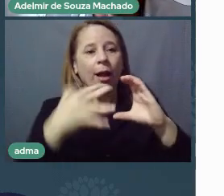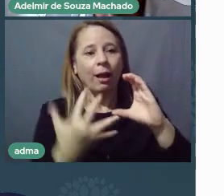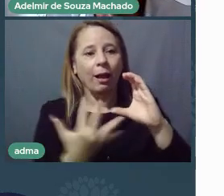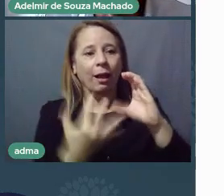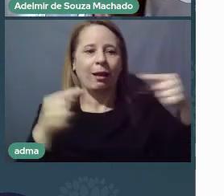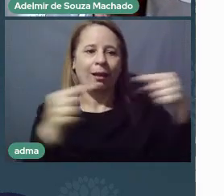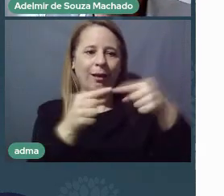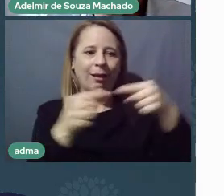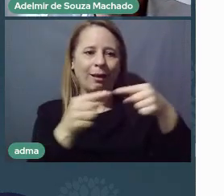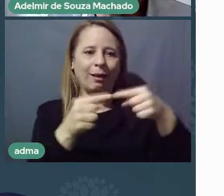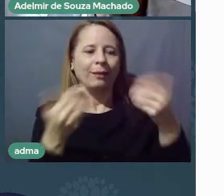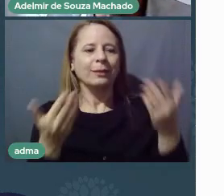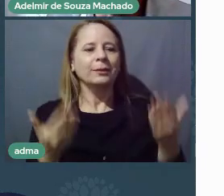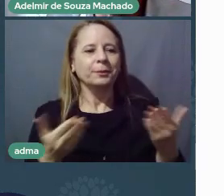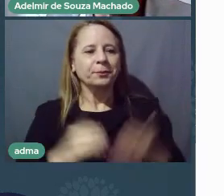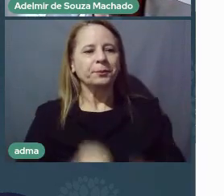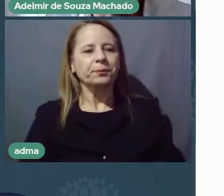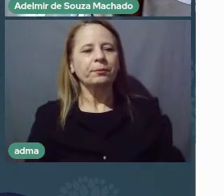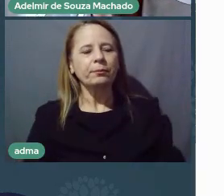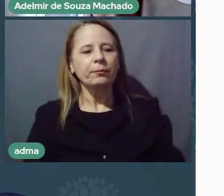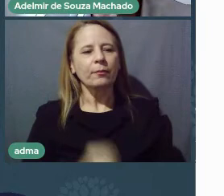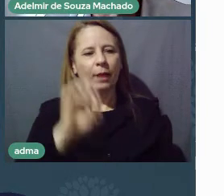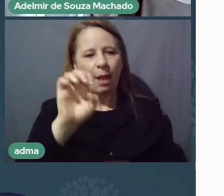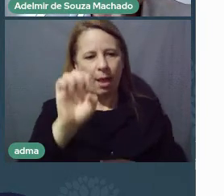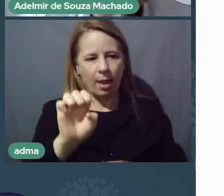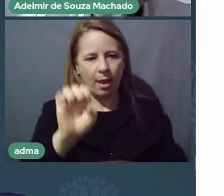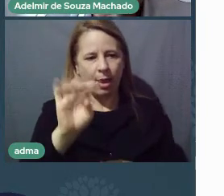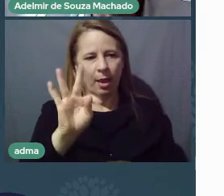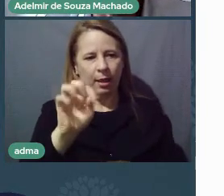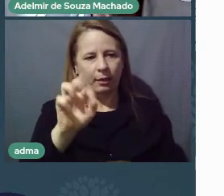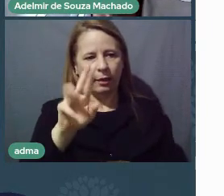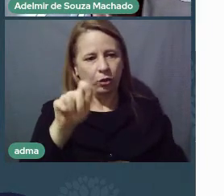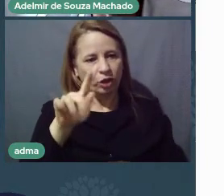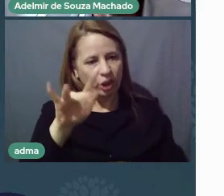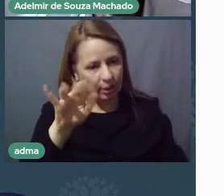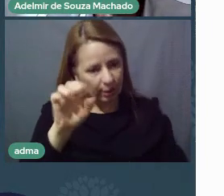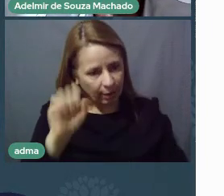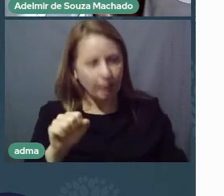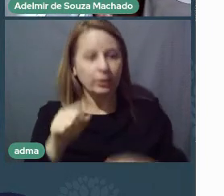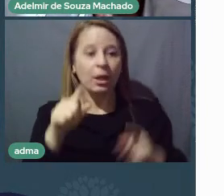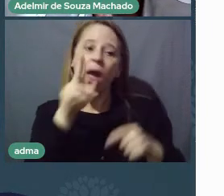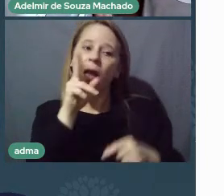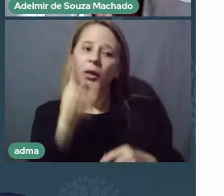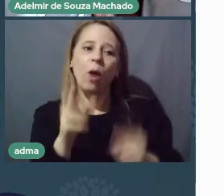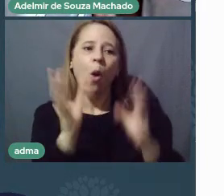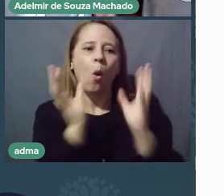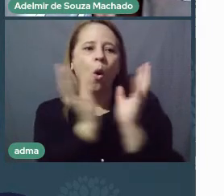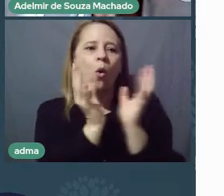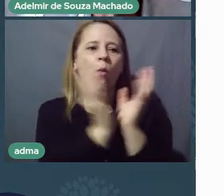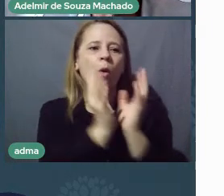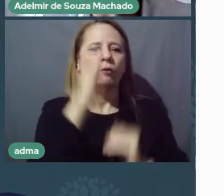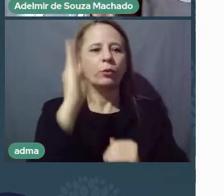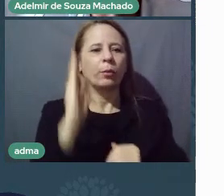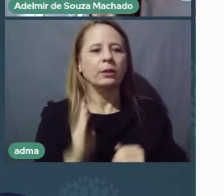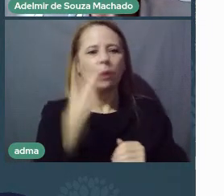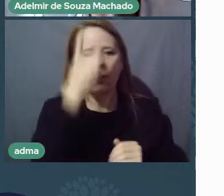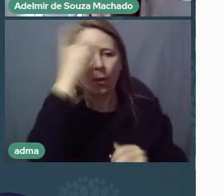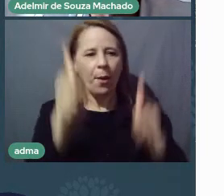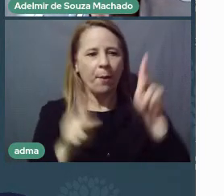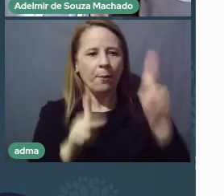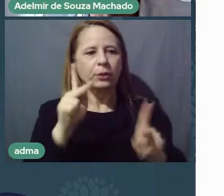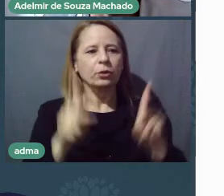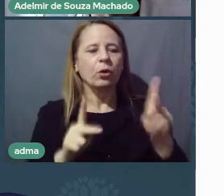Imagine que a heterogeneidade da asma é como se fosse o povo brasileiro. Aqui a gente acha de todas